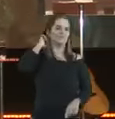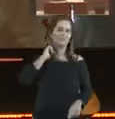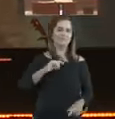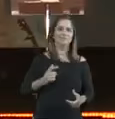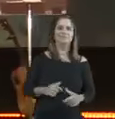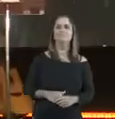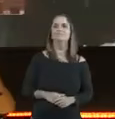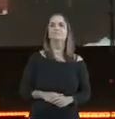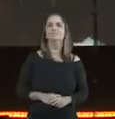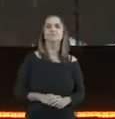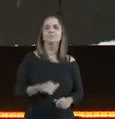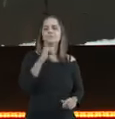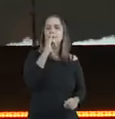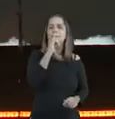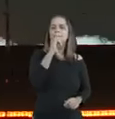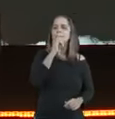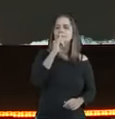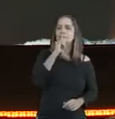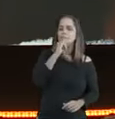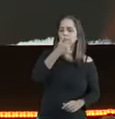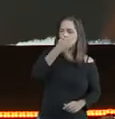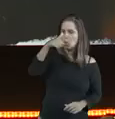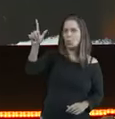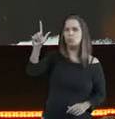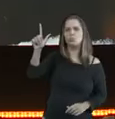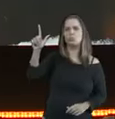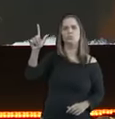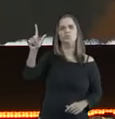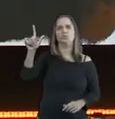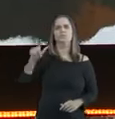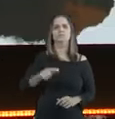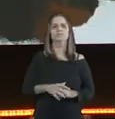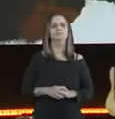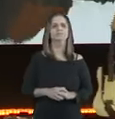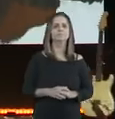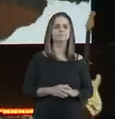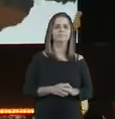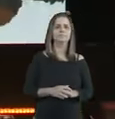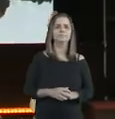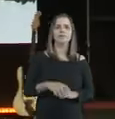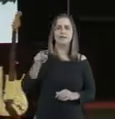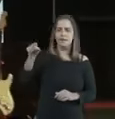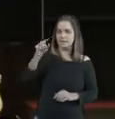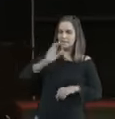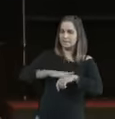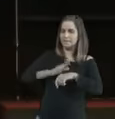Ele traduziu a Bíblia, ou trechos da Bíblia, para mais de 30 idiomas, enquanto ele estava lá na